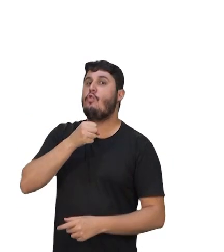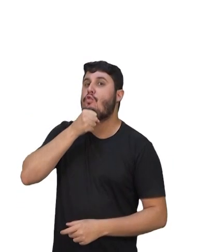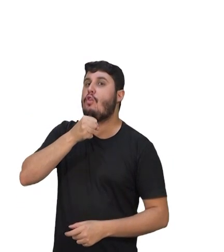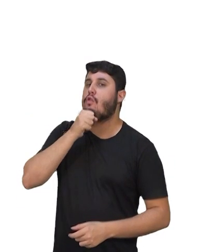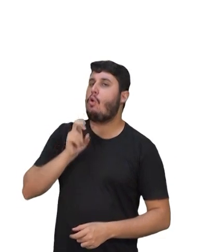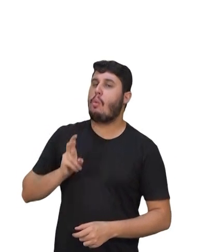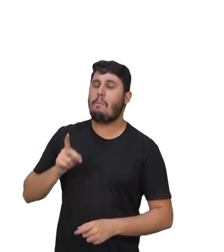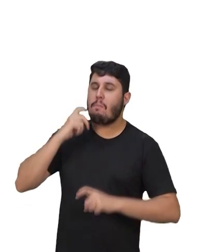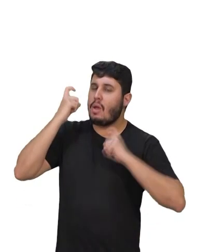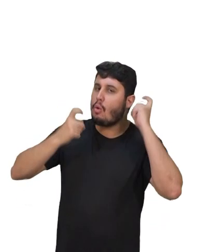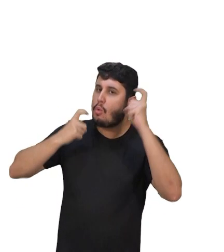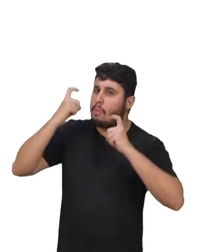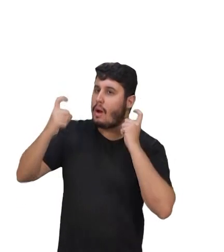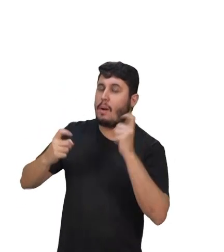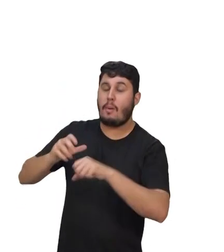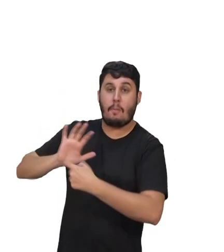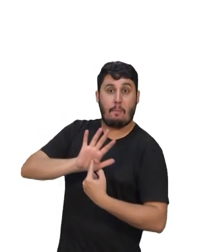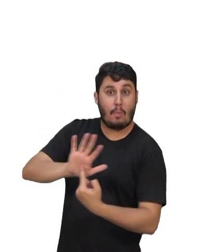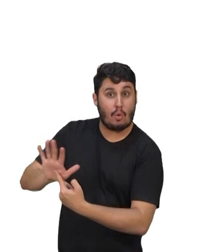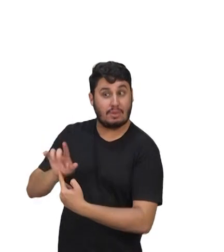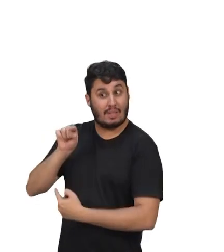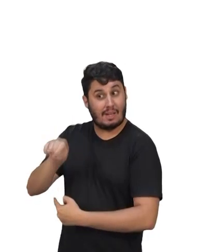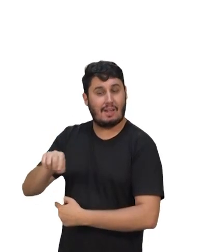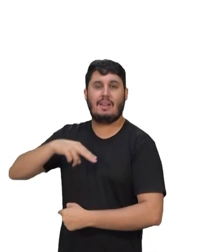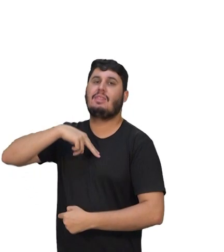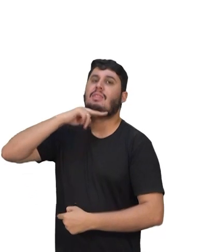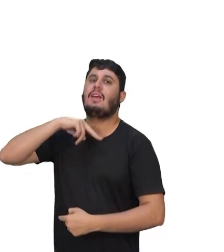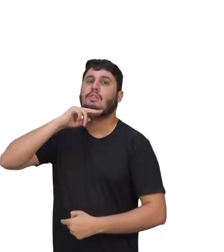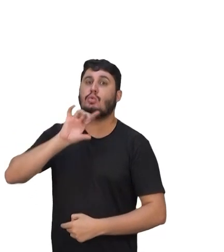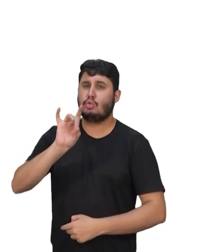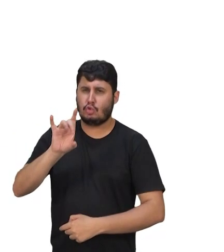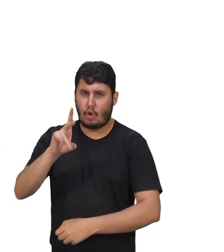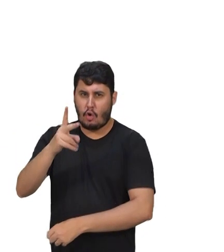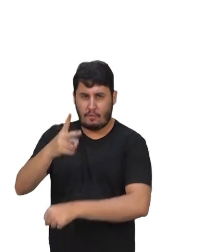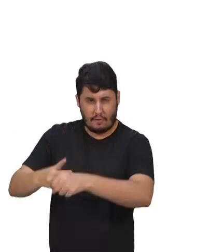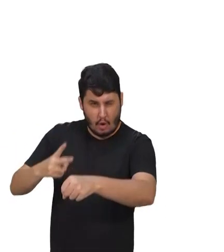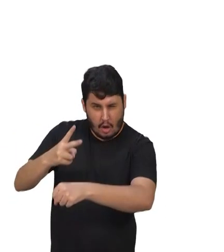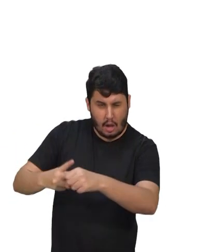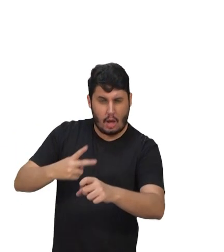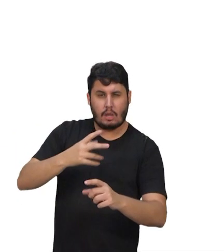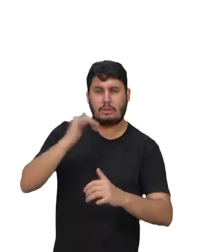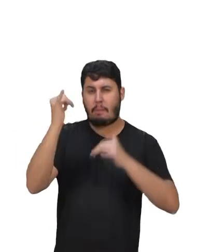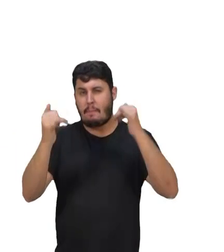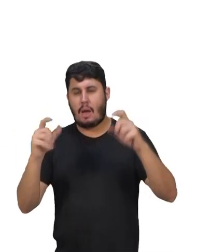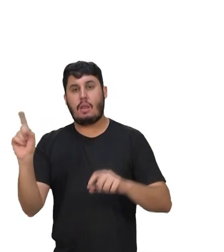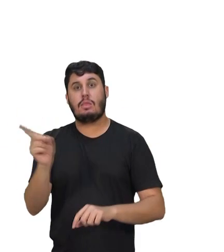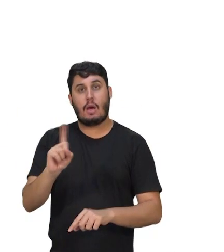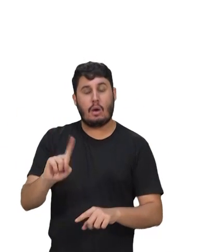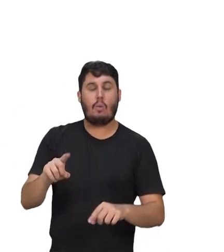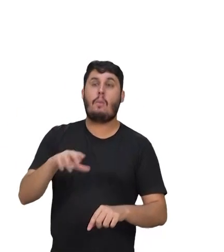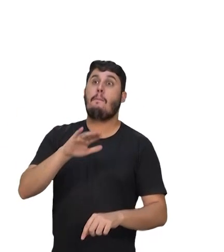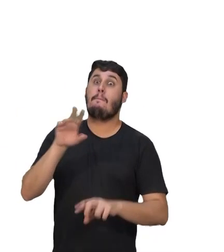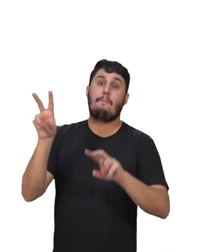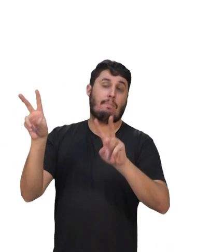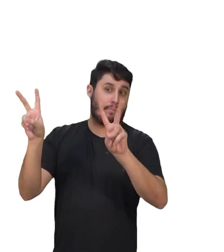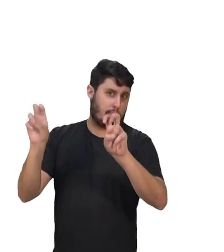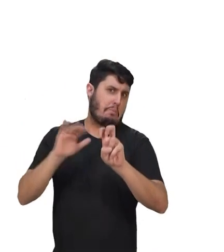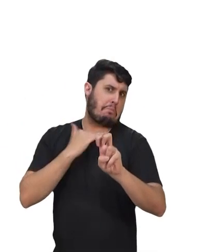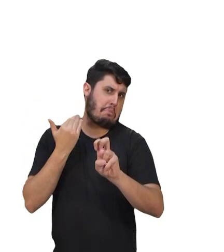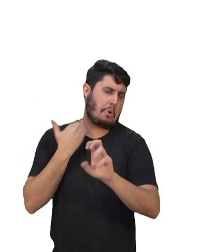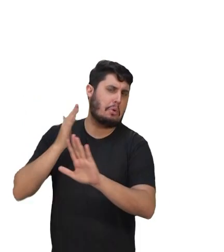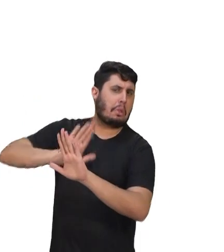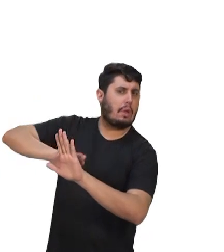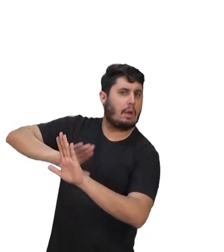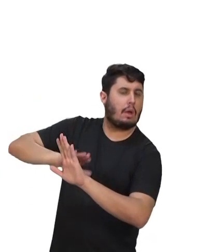morte no México ela não é somente aquela questão violenta, mas ela é também um motivo de comemoração. Eles não comemoram exatamente